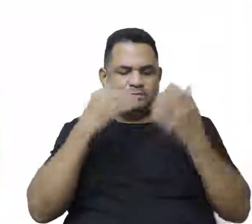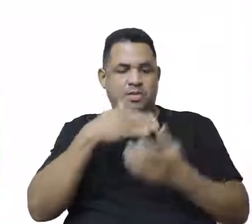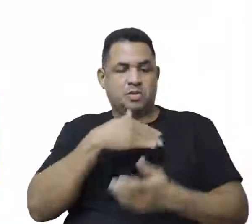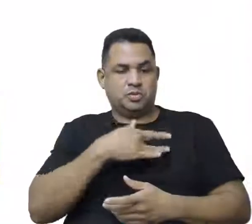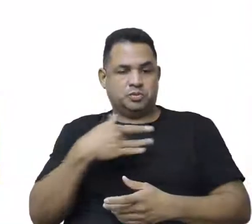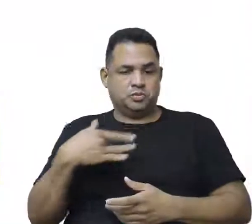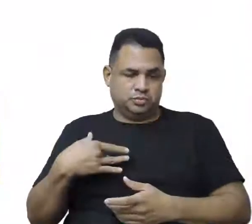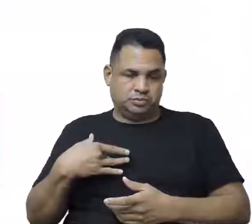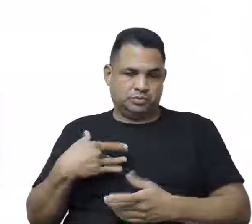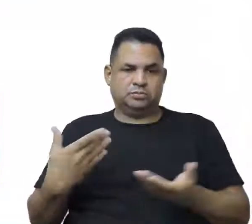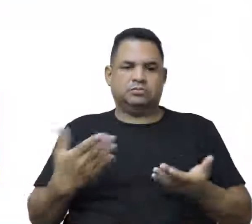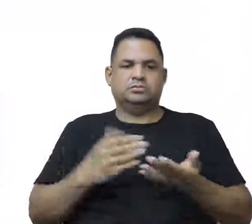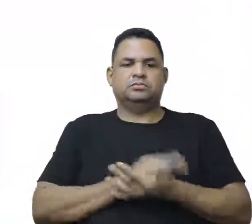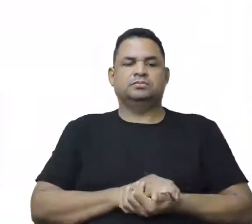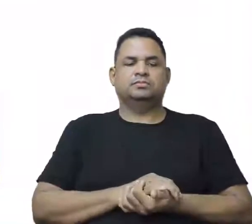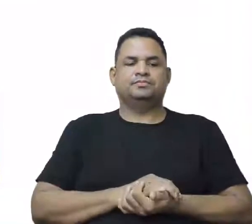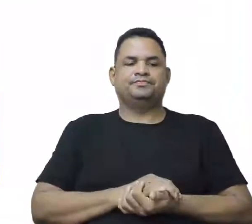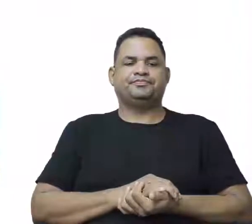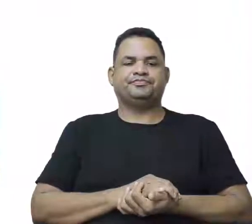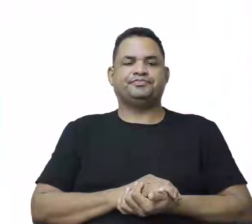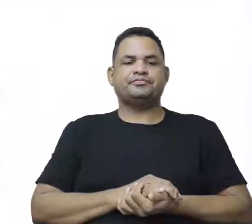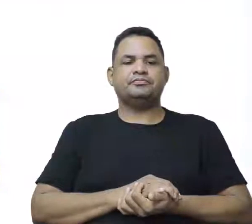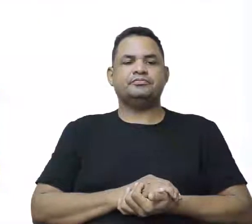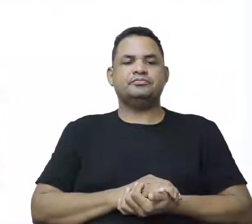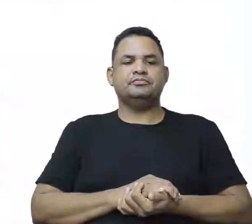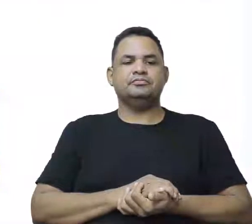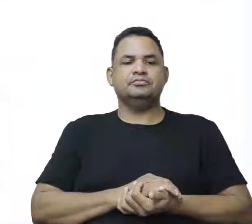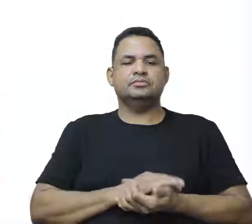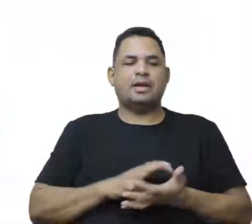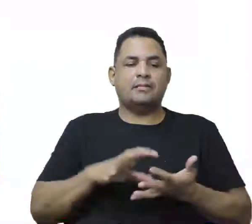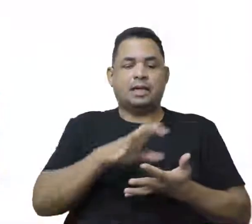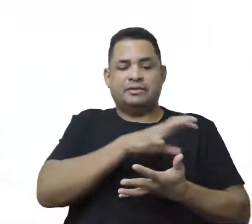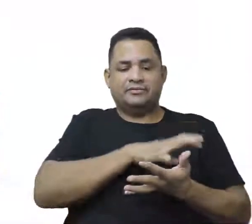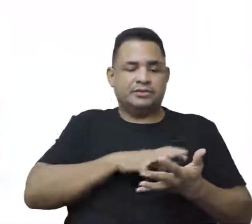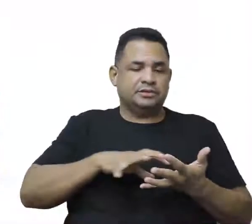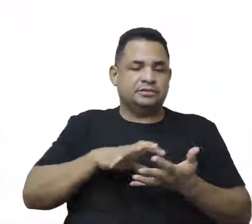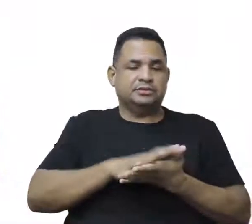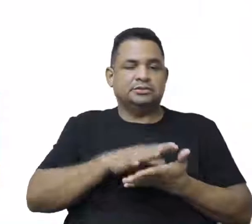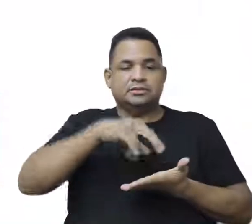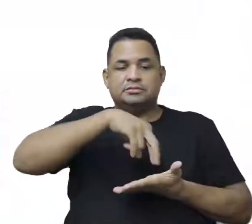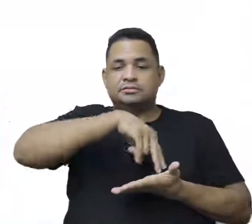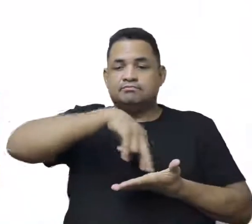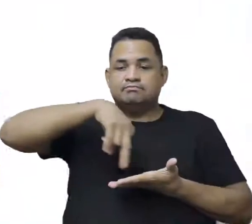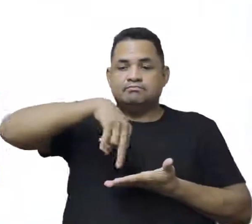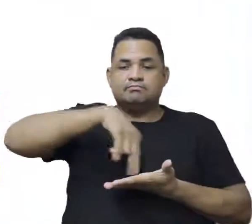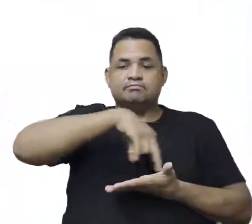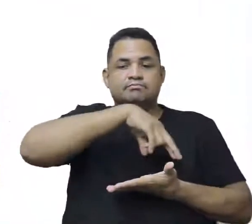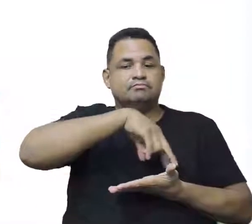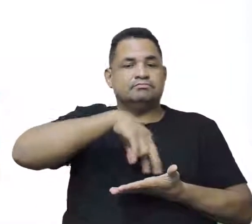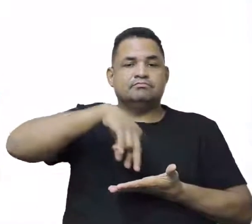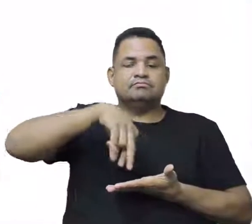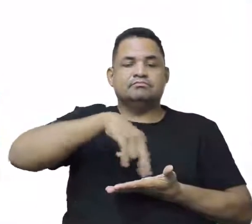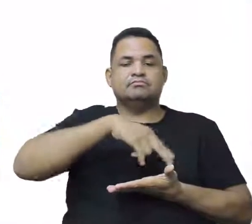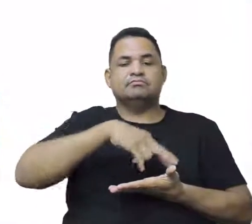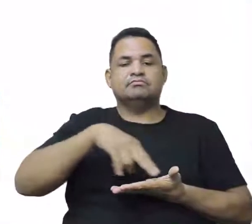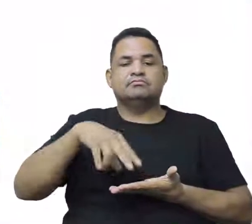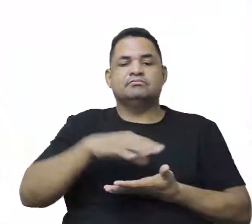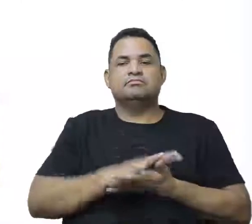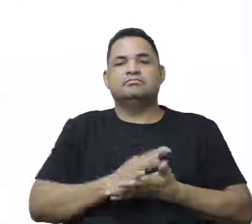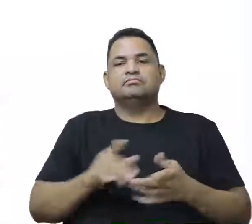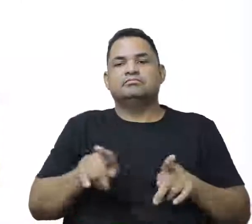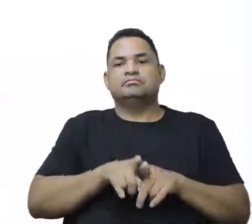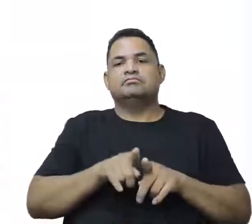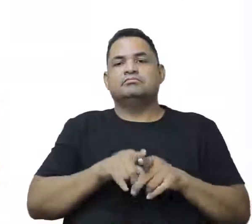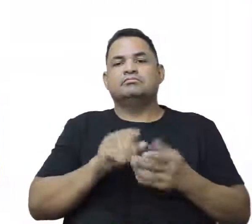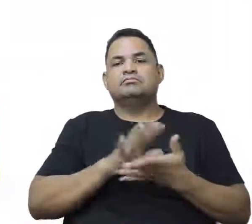físico e saúde, questões que vão falar sobre as manifestações da dança. O que mais, professora Iris? Tem